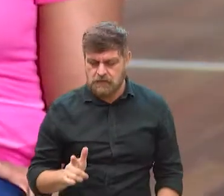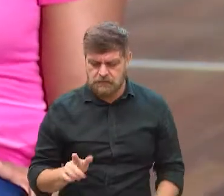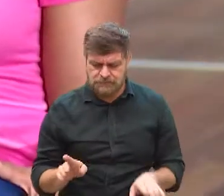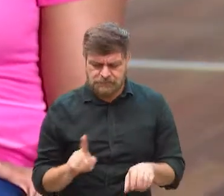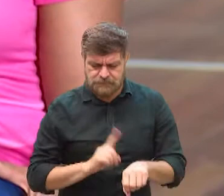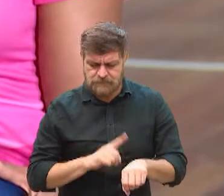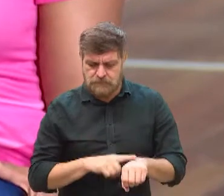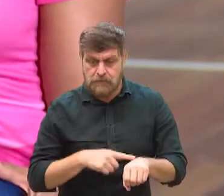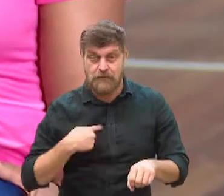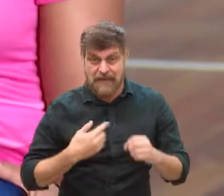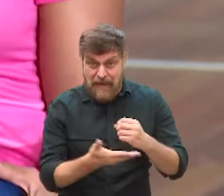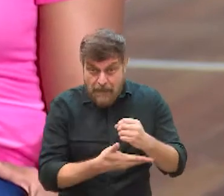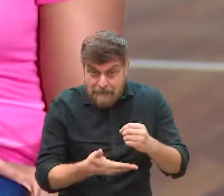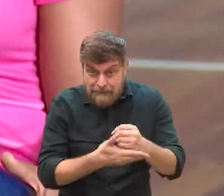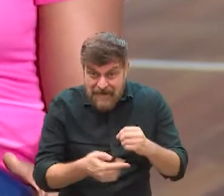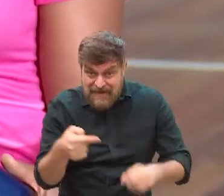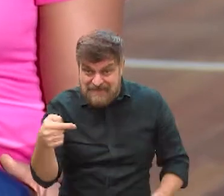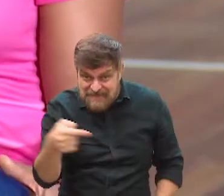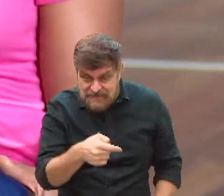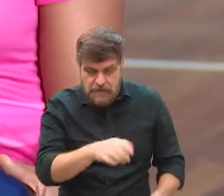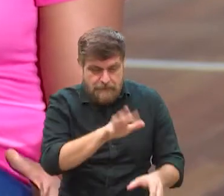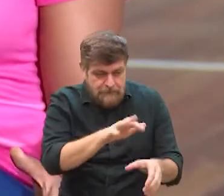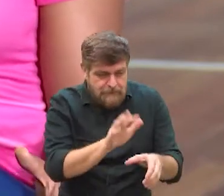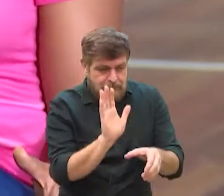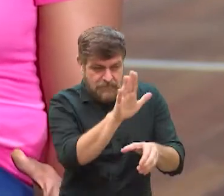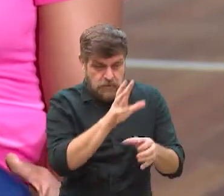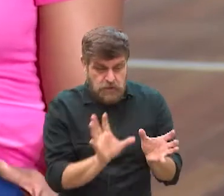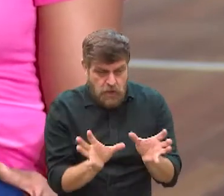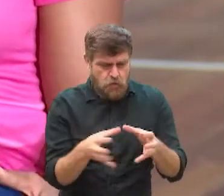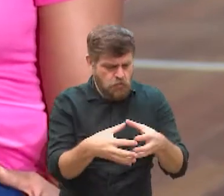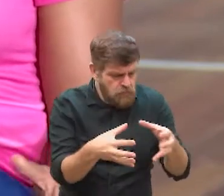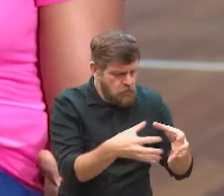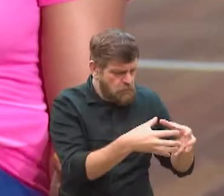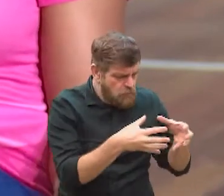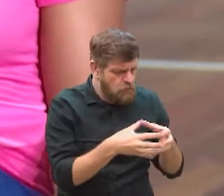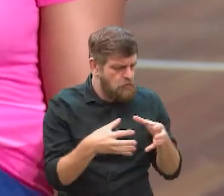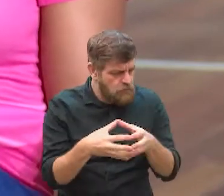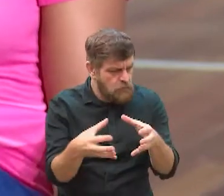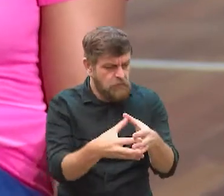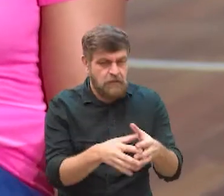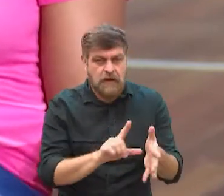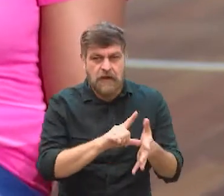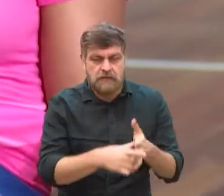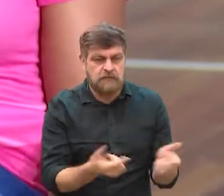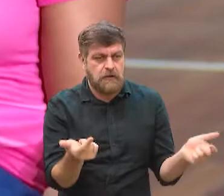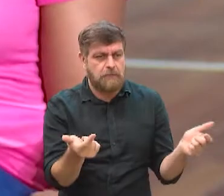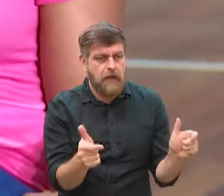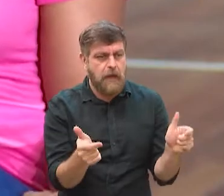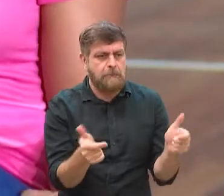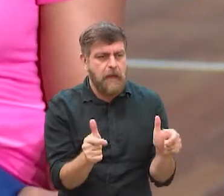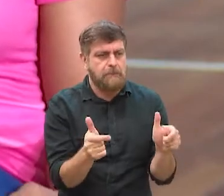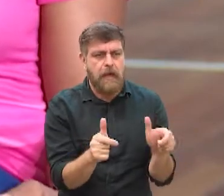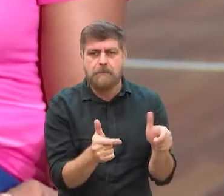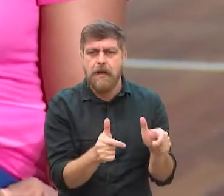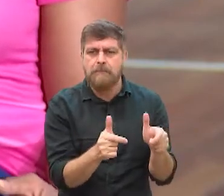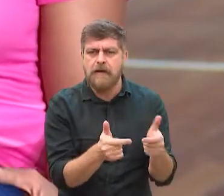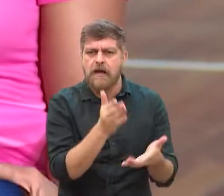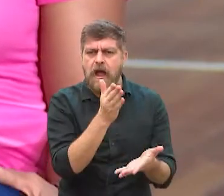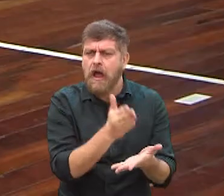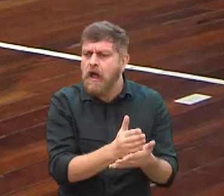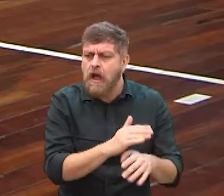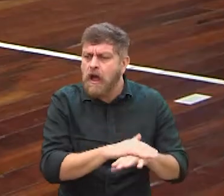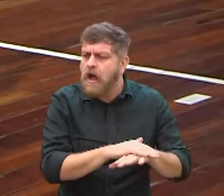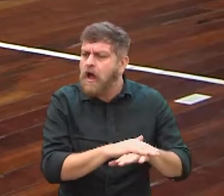federação, que eu joguei categoria de base, tinha muitas equipes. Depois foi reduzindo e foi acabando, até